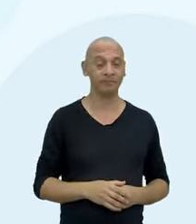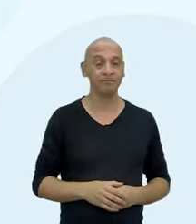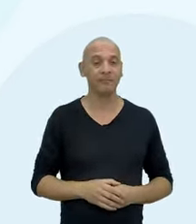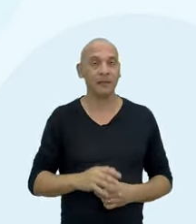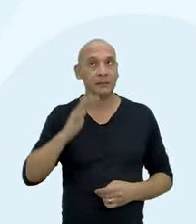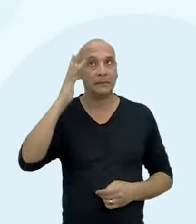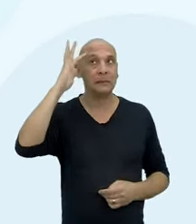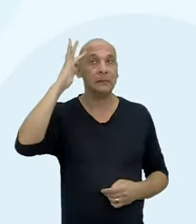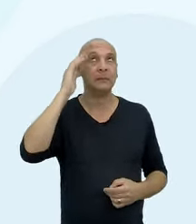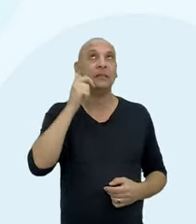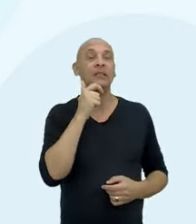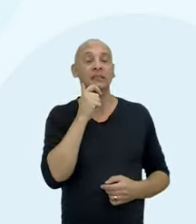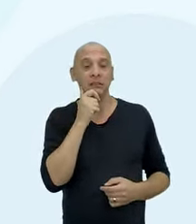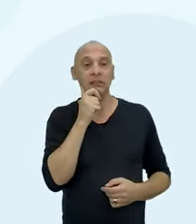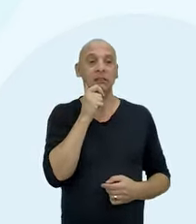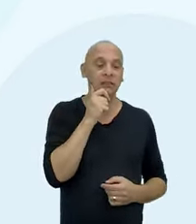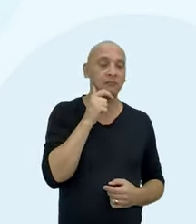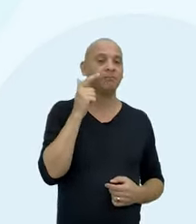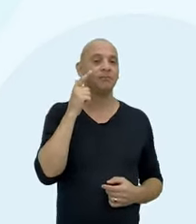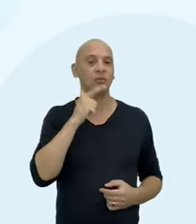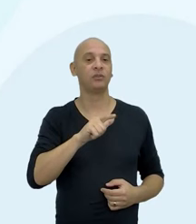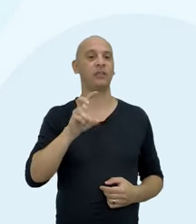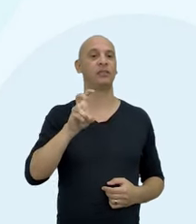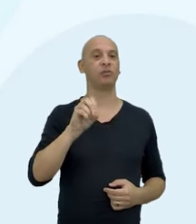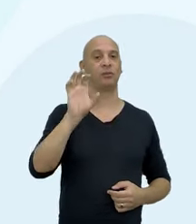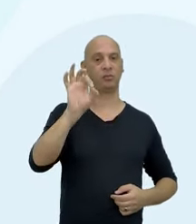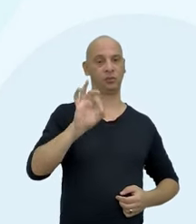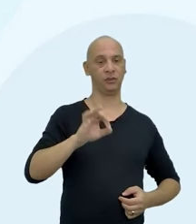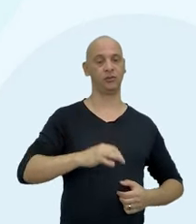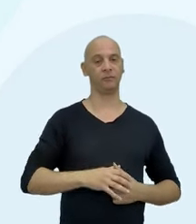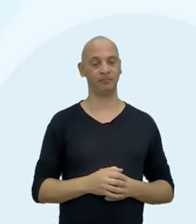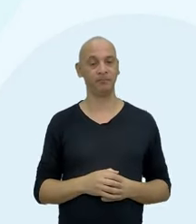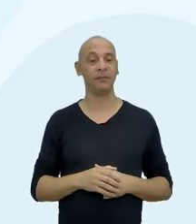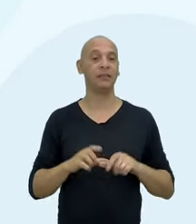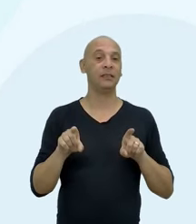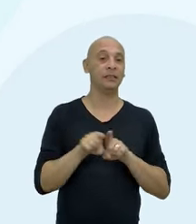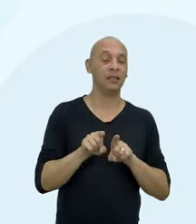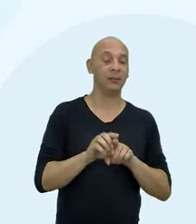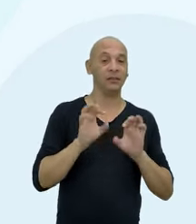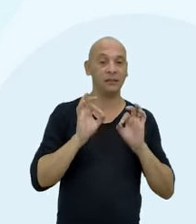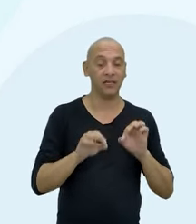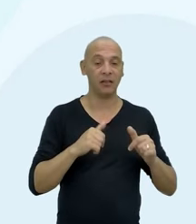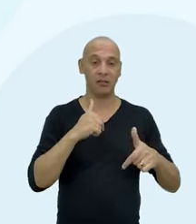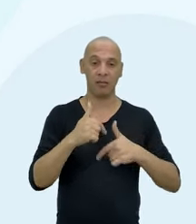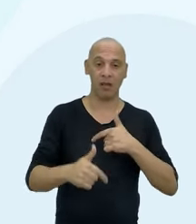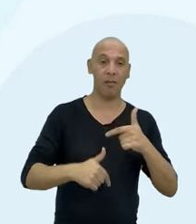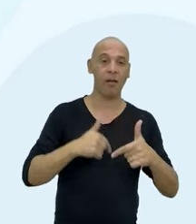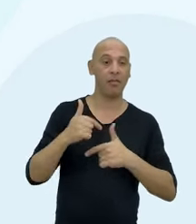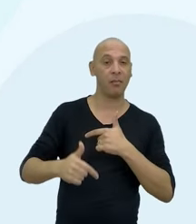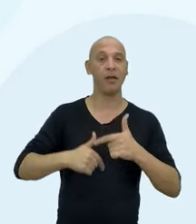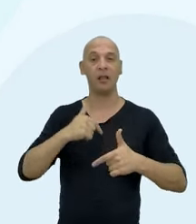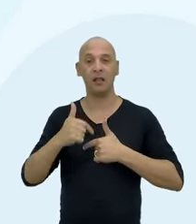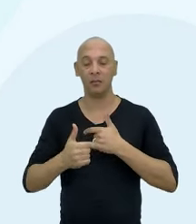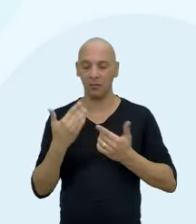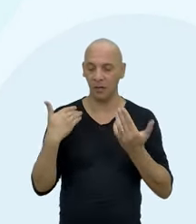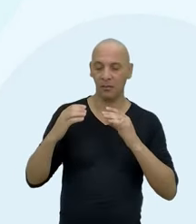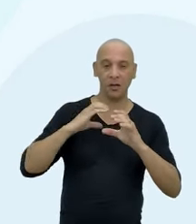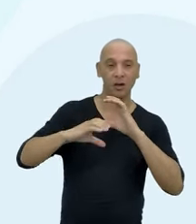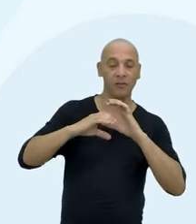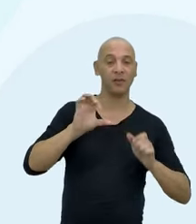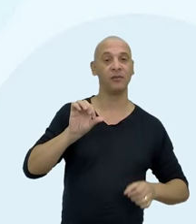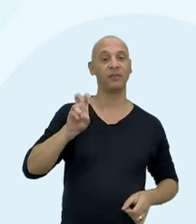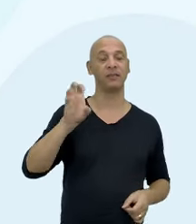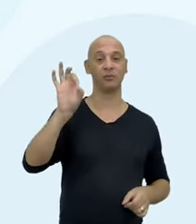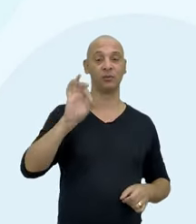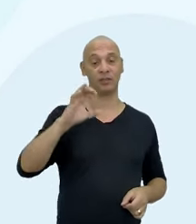pensando da forma passiva que no máximo chega cinquenta por cento e da forma ativa nós chegamos a 95 o